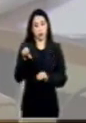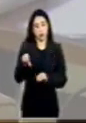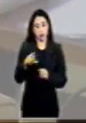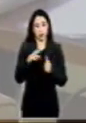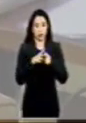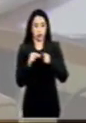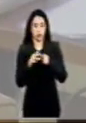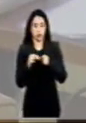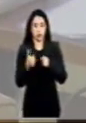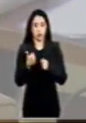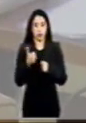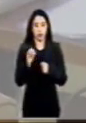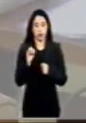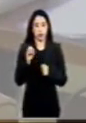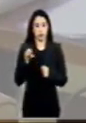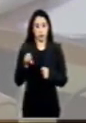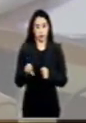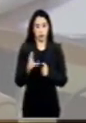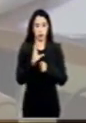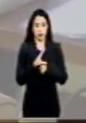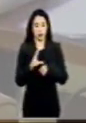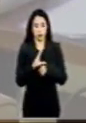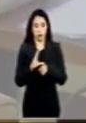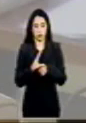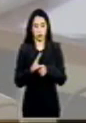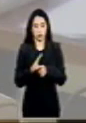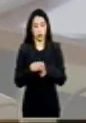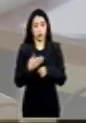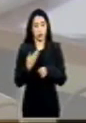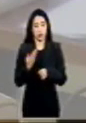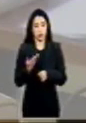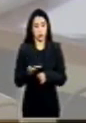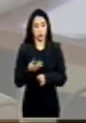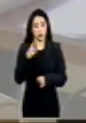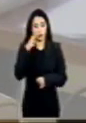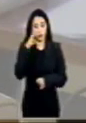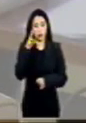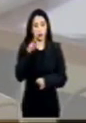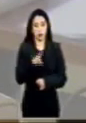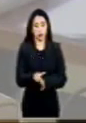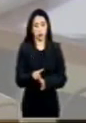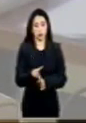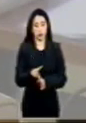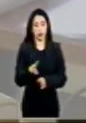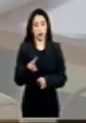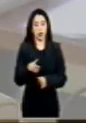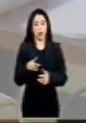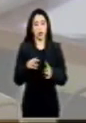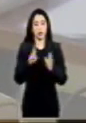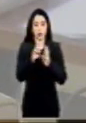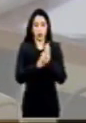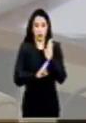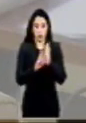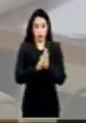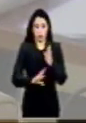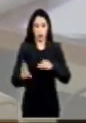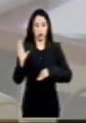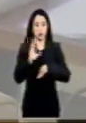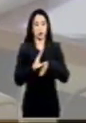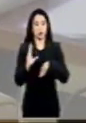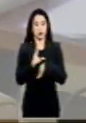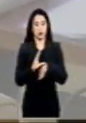da Constituição. Todavia, as normas constitucionais que citei, especialmente o